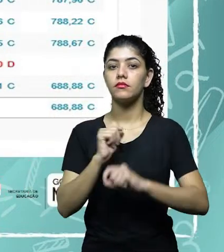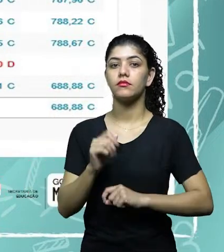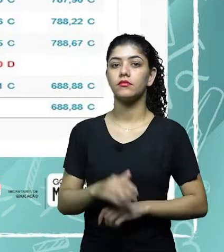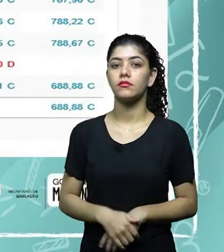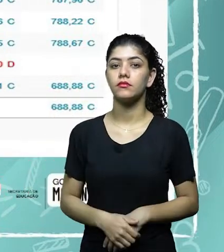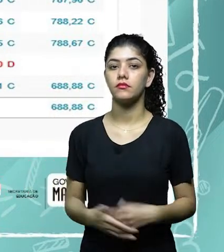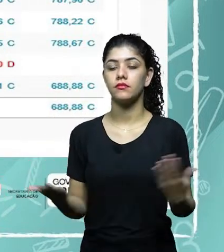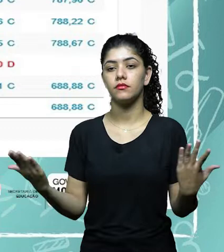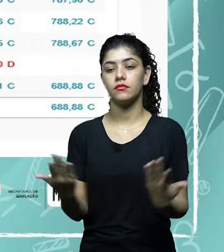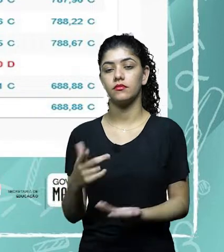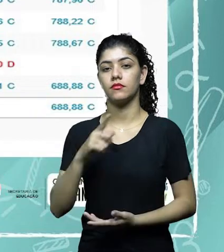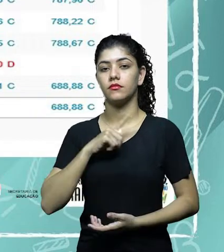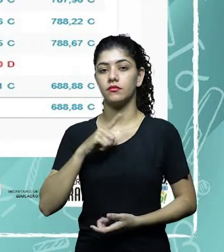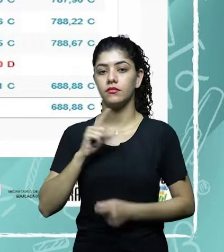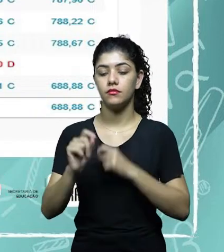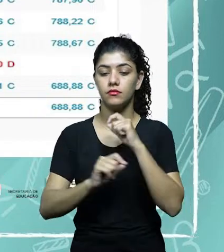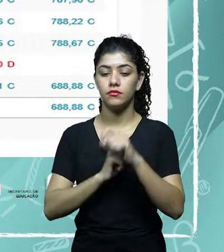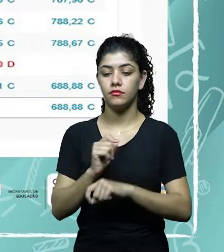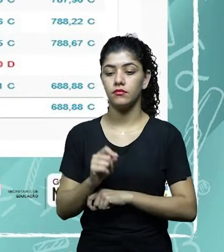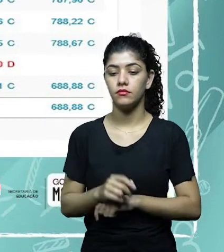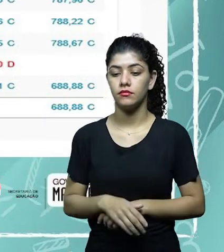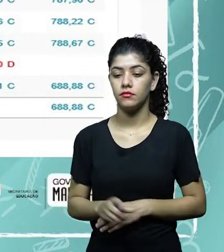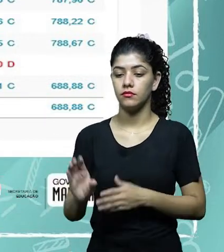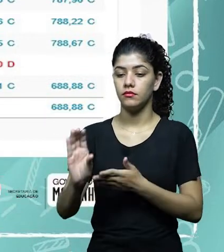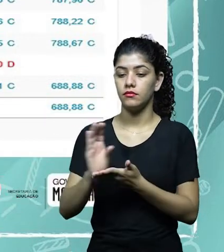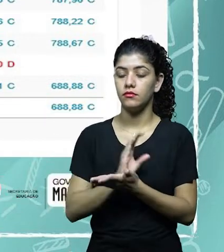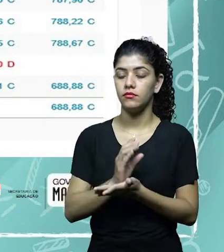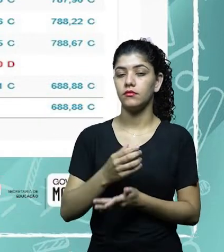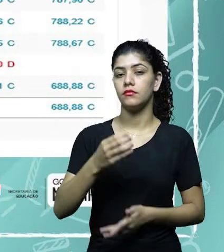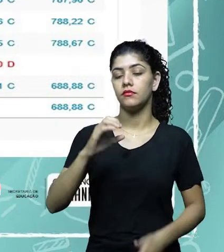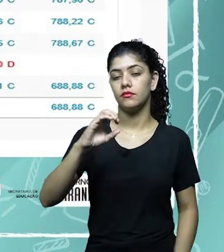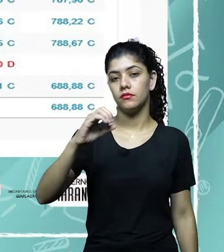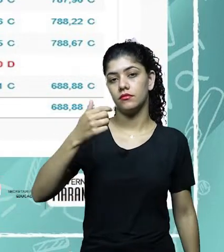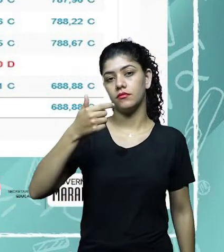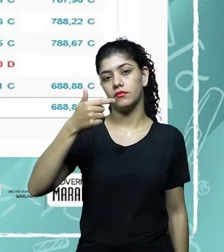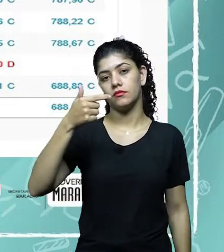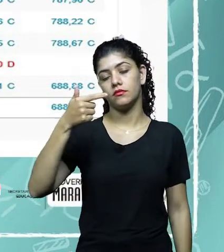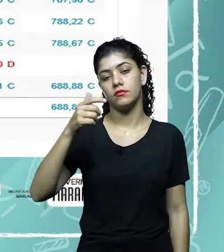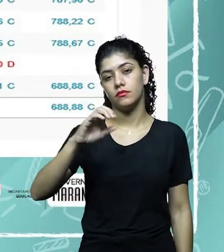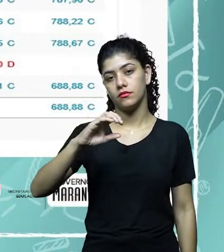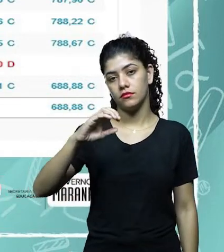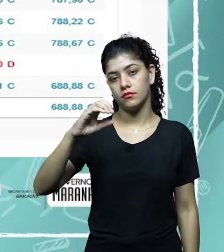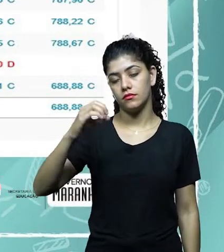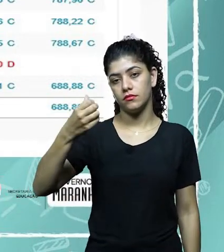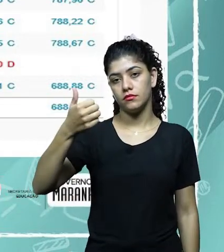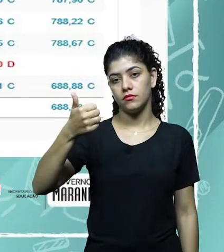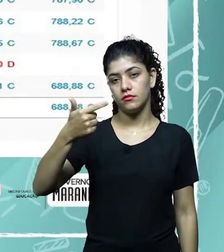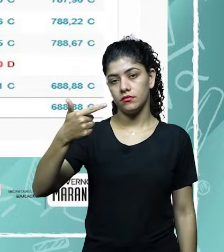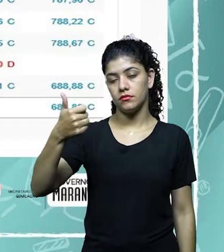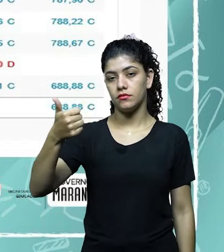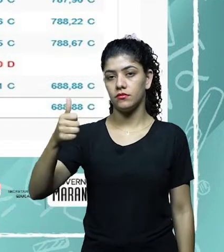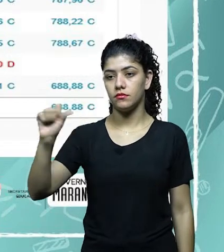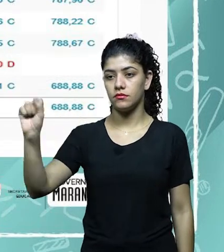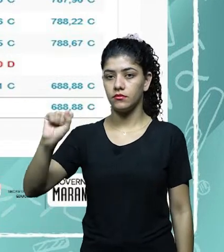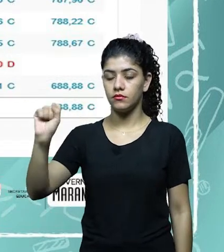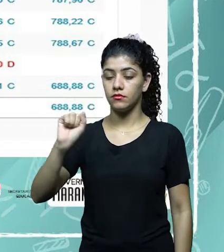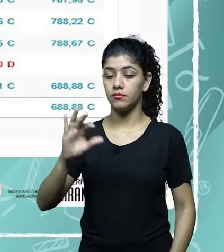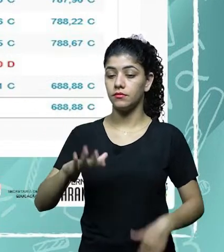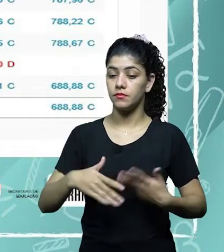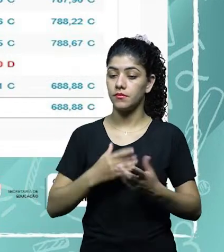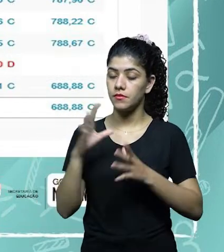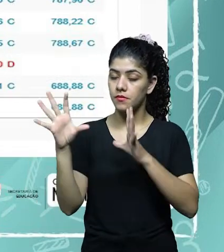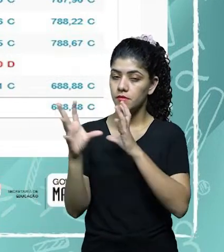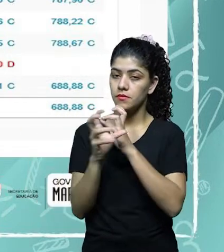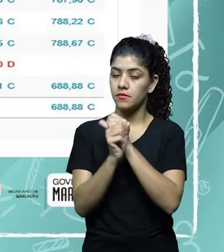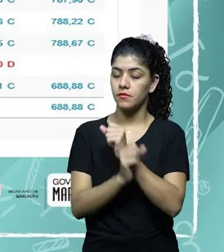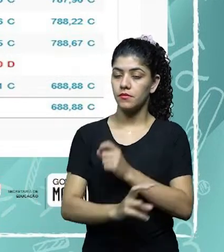Depois disso, nós tivemos o quê? Mais uma entrada de juros de 21 centavos. Então, esses